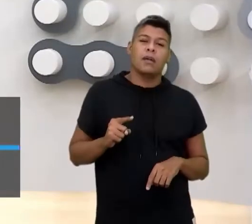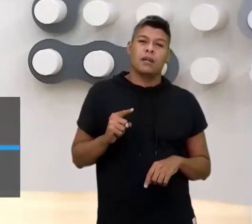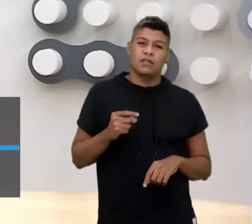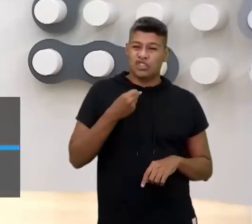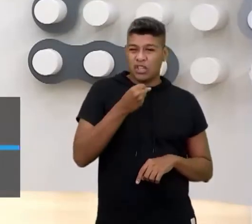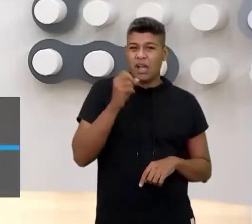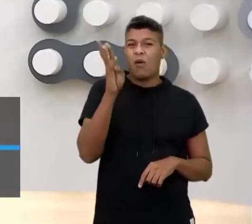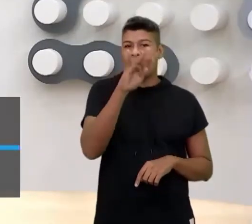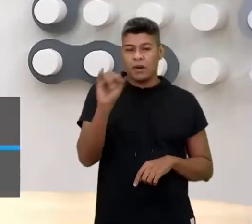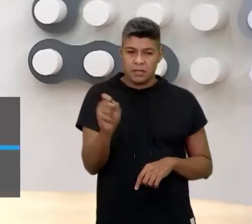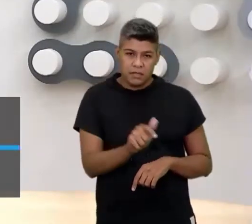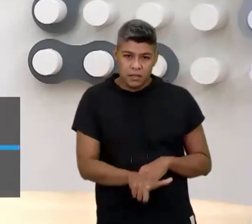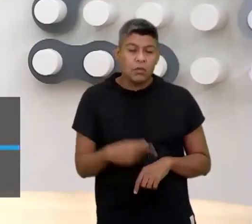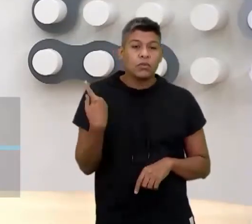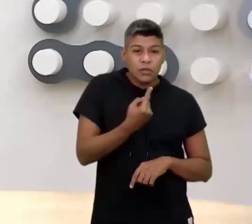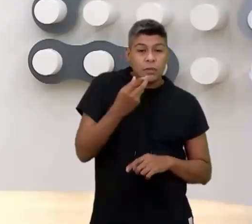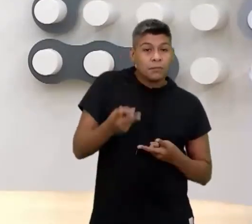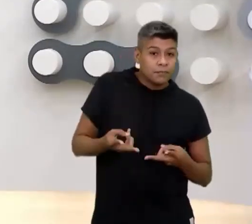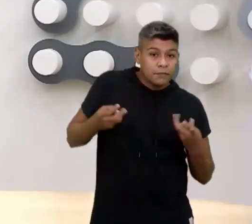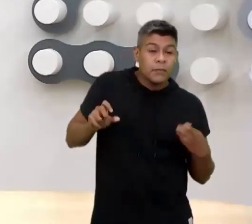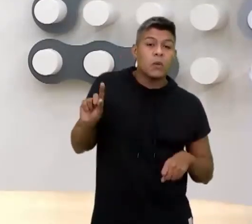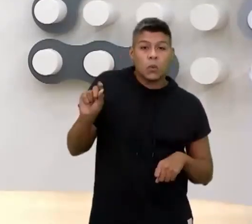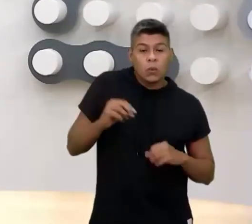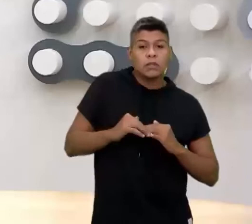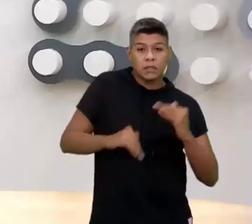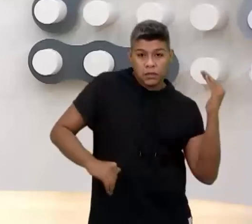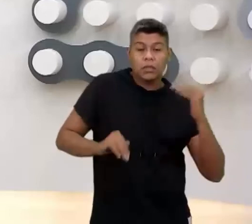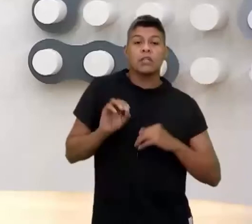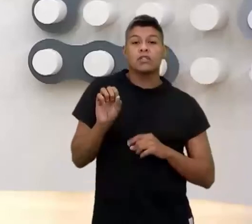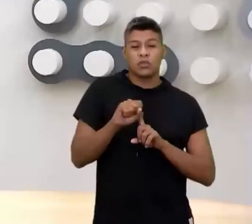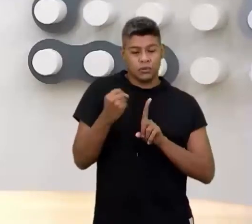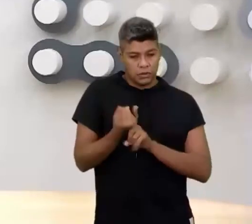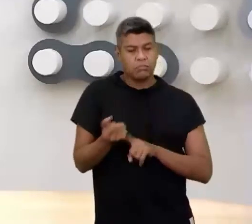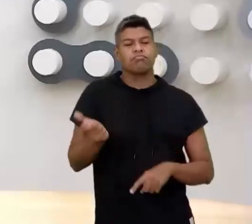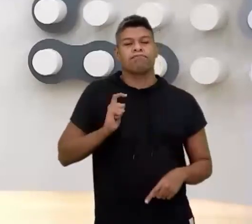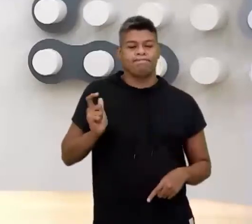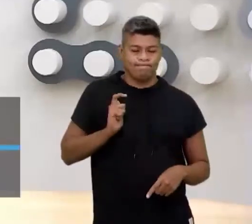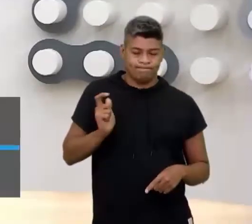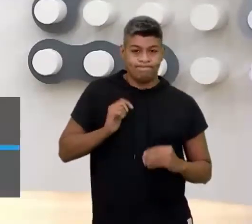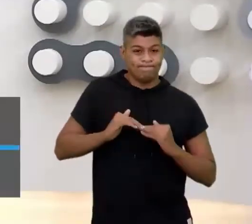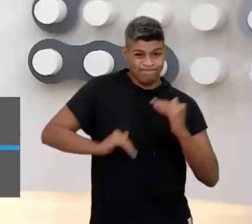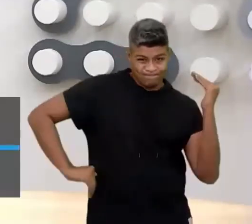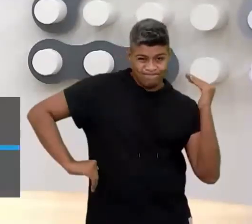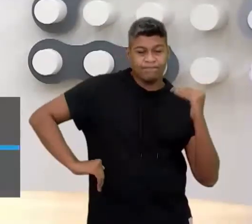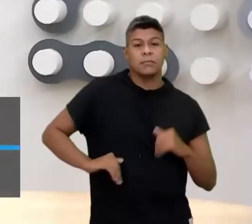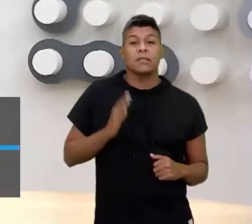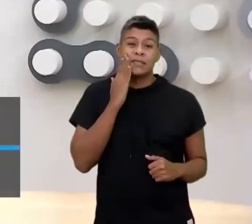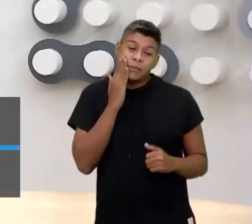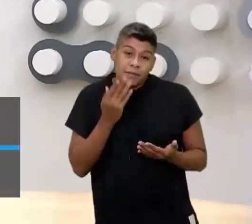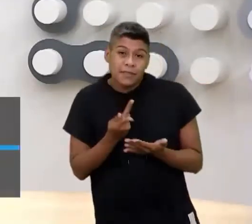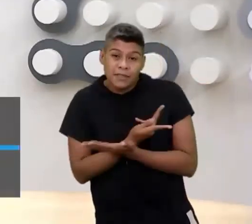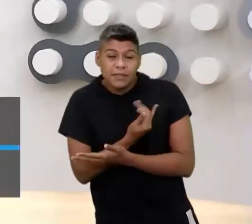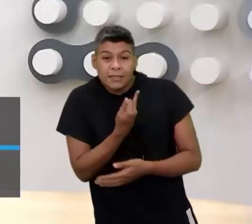Fato, nós percebemos que a desigualdade social é muito alta e, ao mesmo tempo que é uma